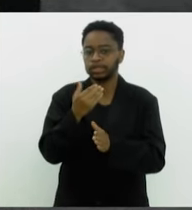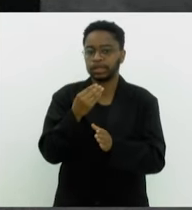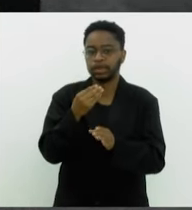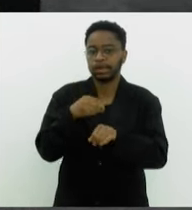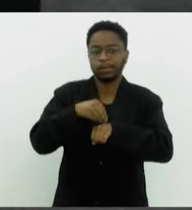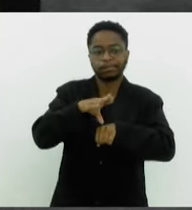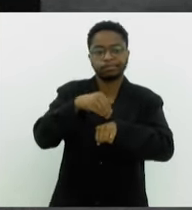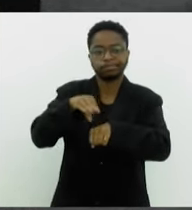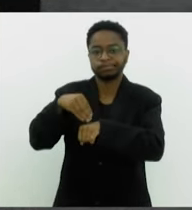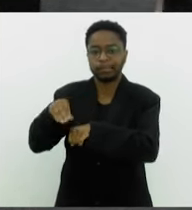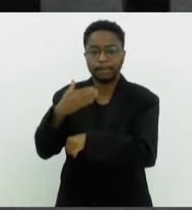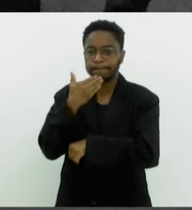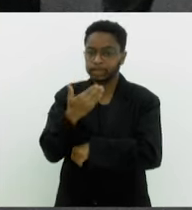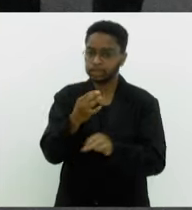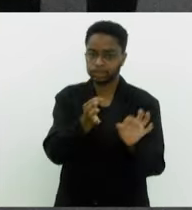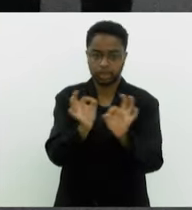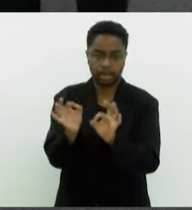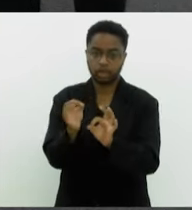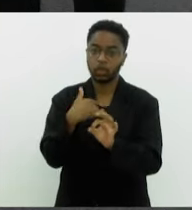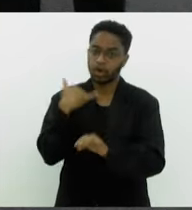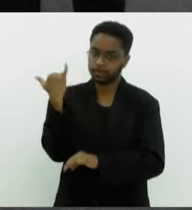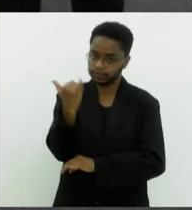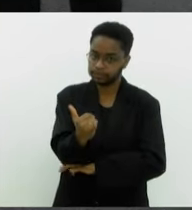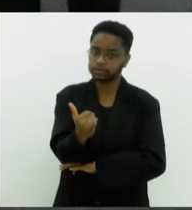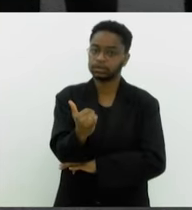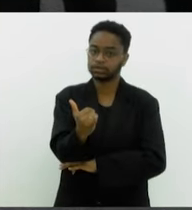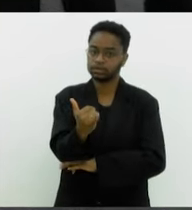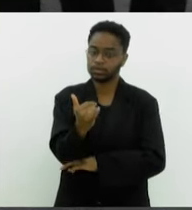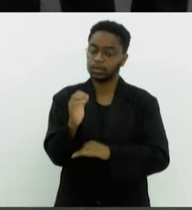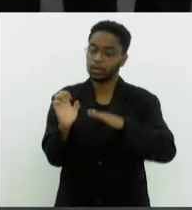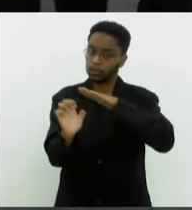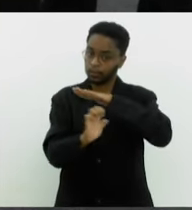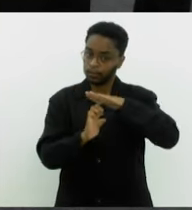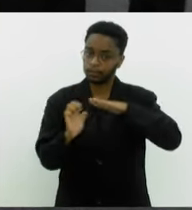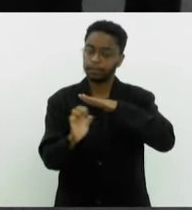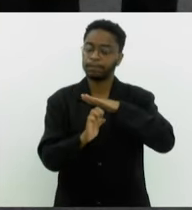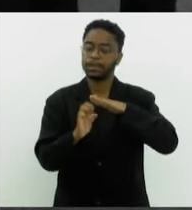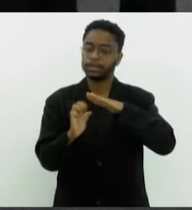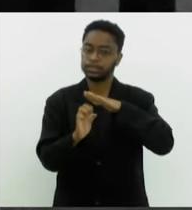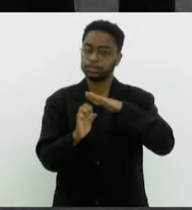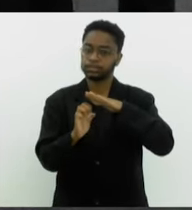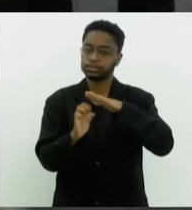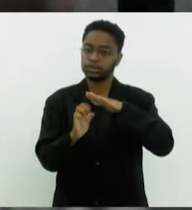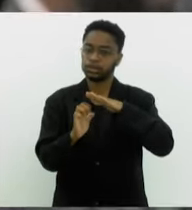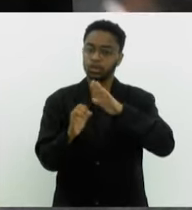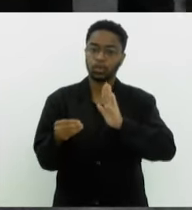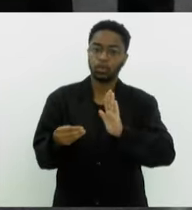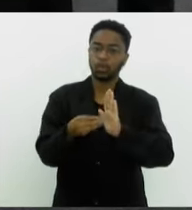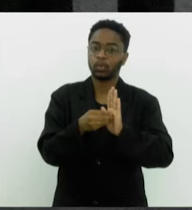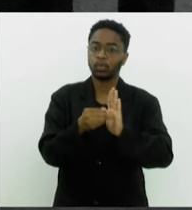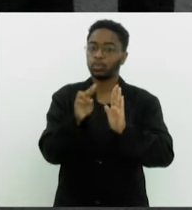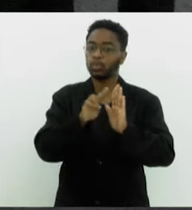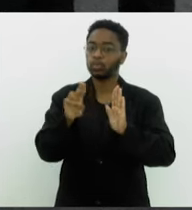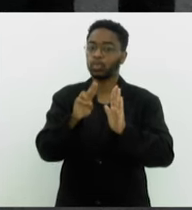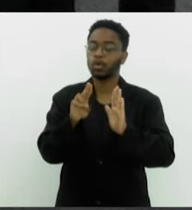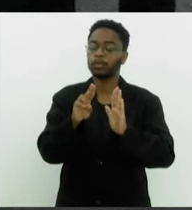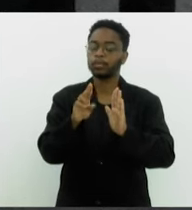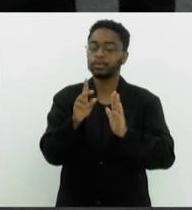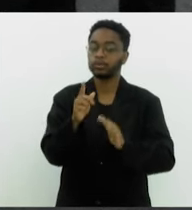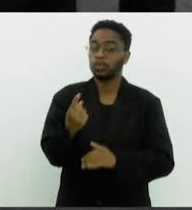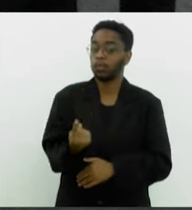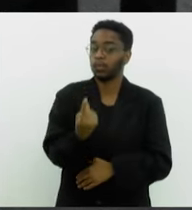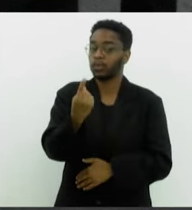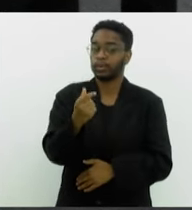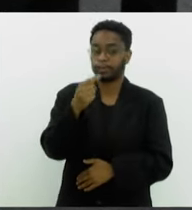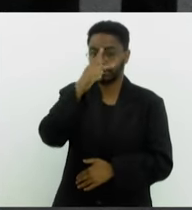pedido, estou avisando, uma empresa no nome de uma pessoa única que